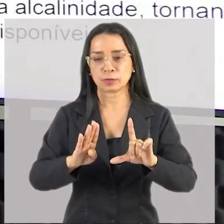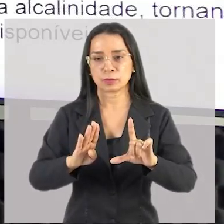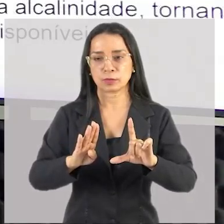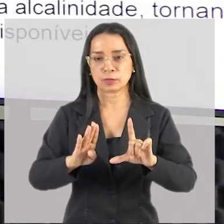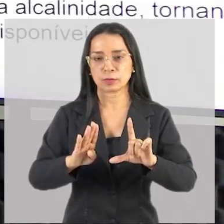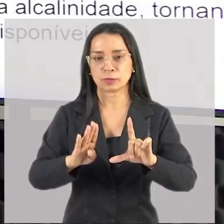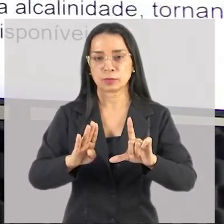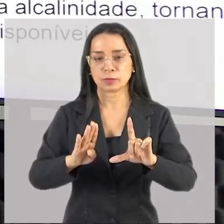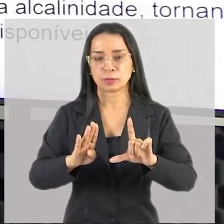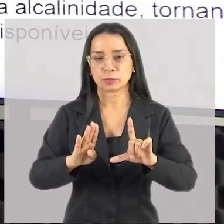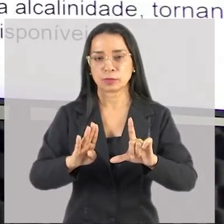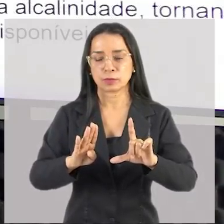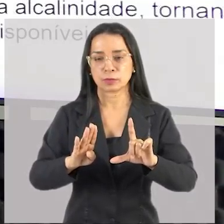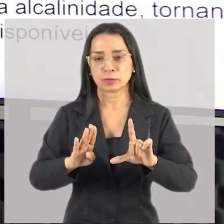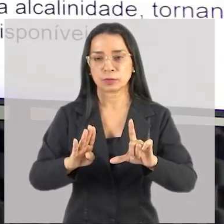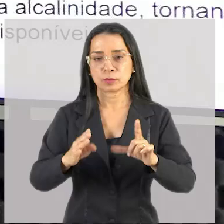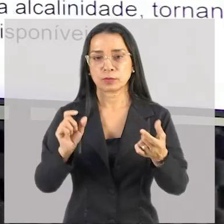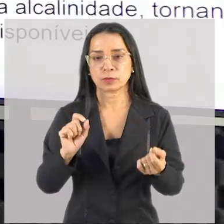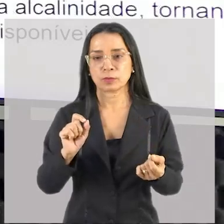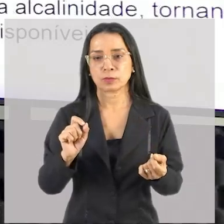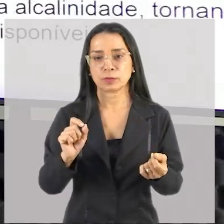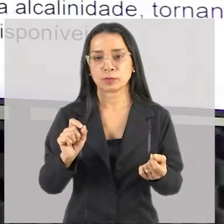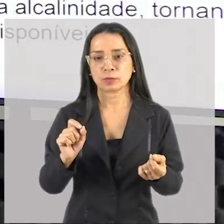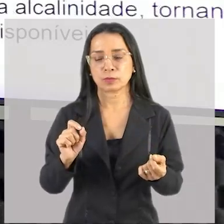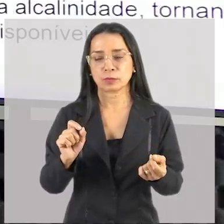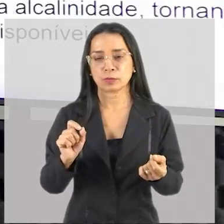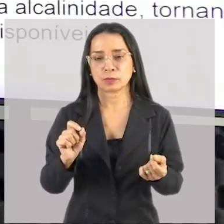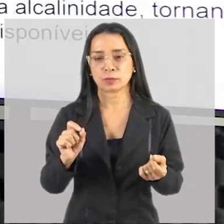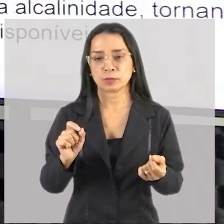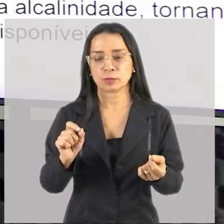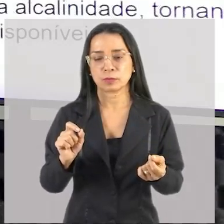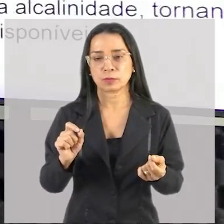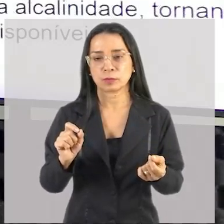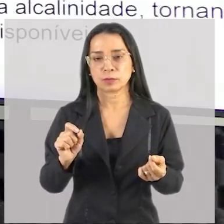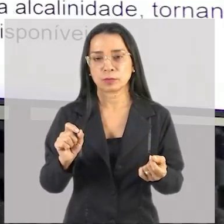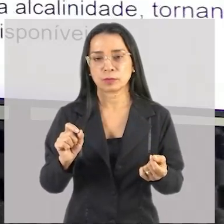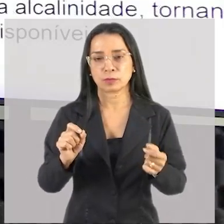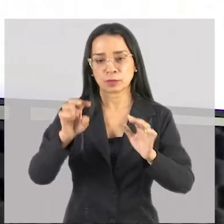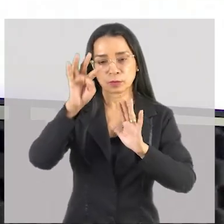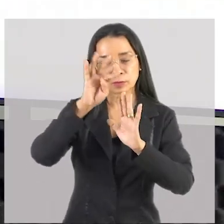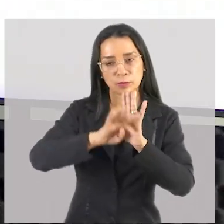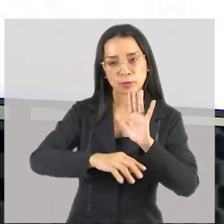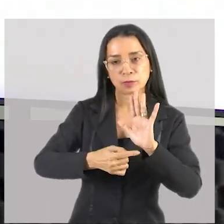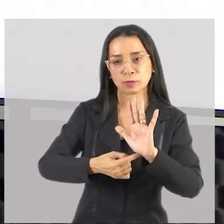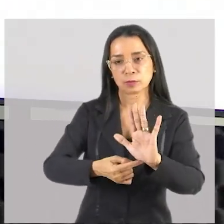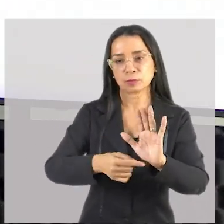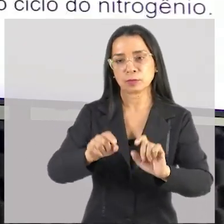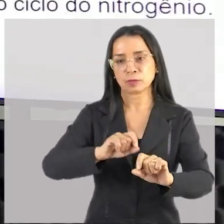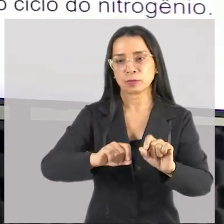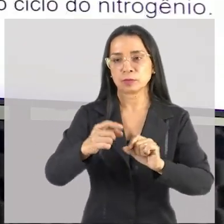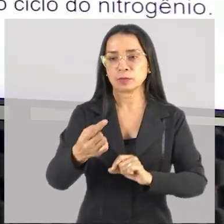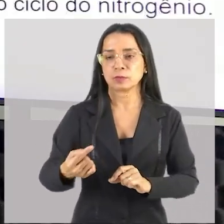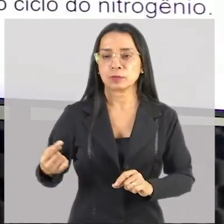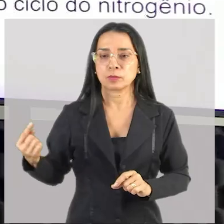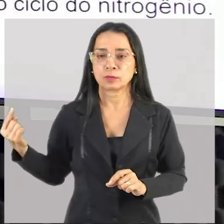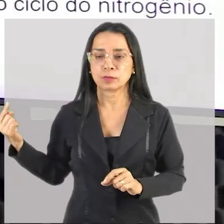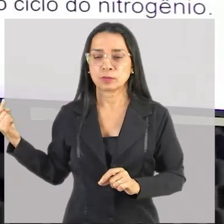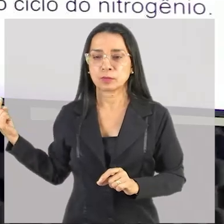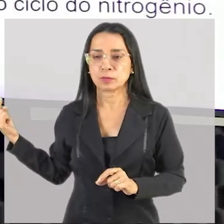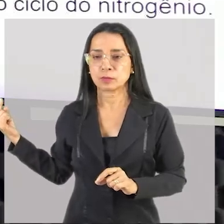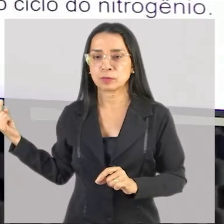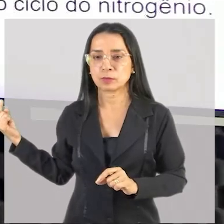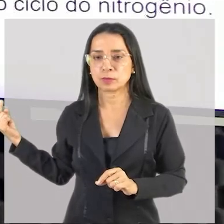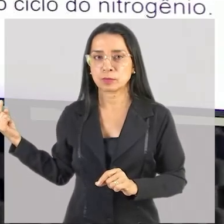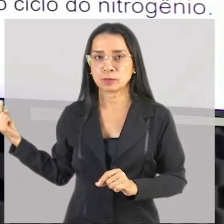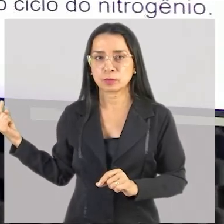Solubilização do alumínio. Pessoal, pensa comigo. Olha o que o texto está te dizendo. O texto está te dizendo